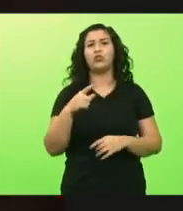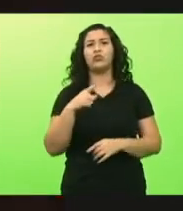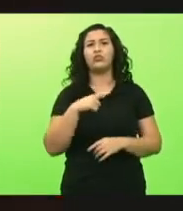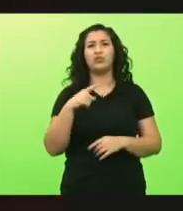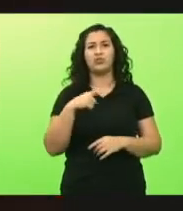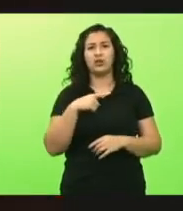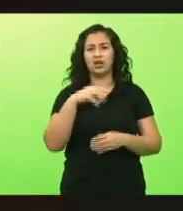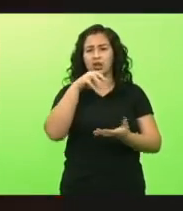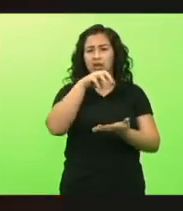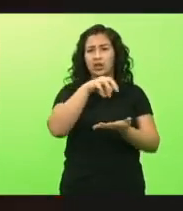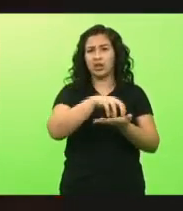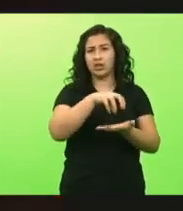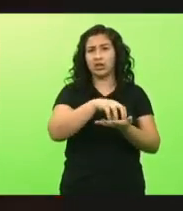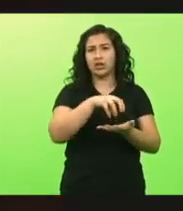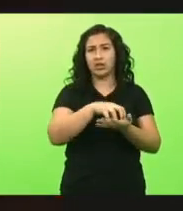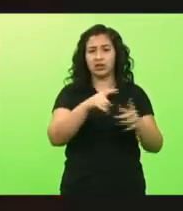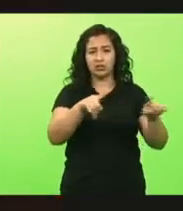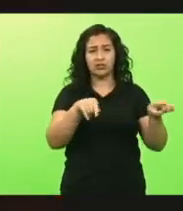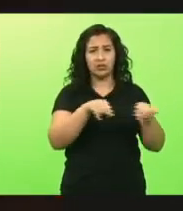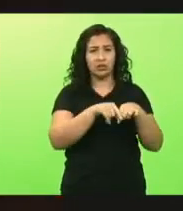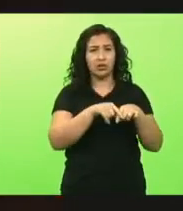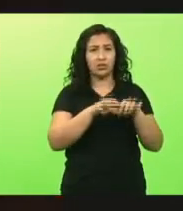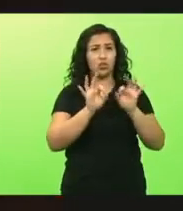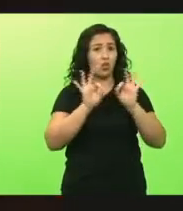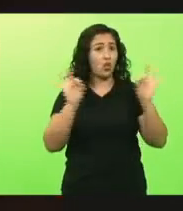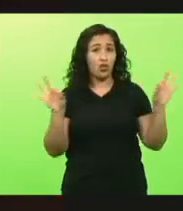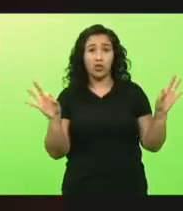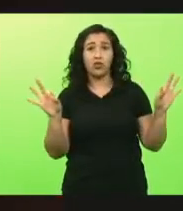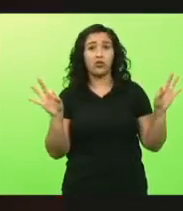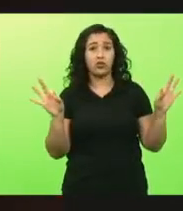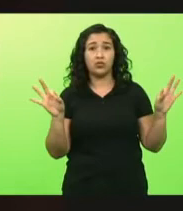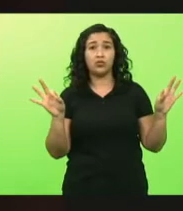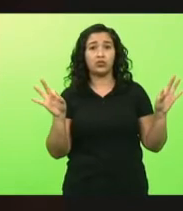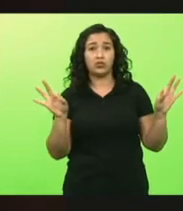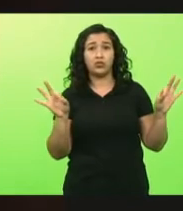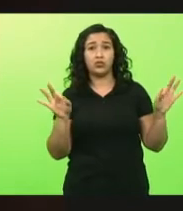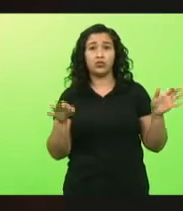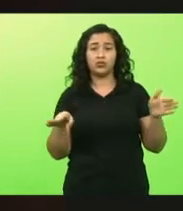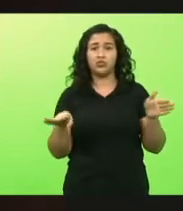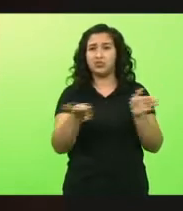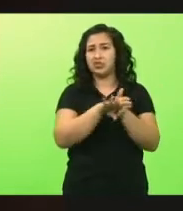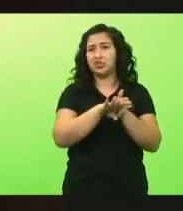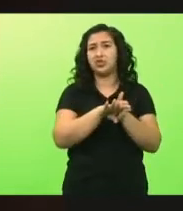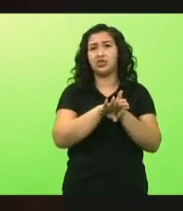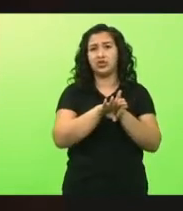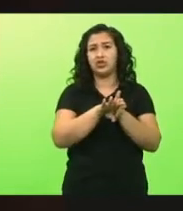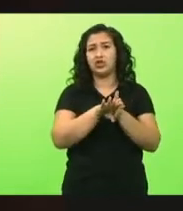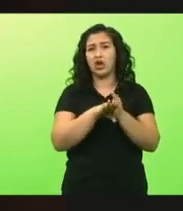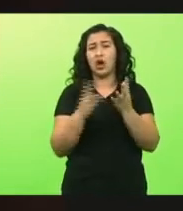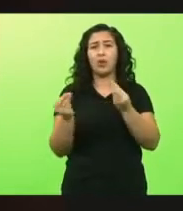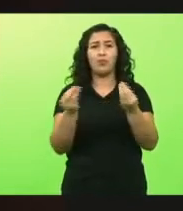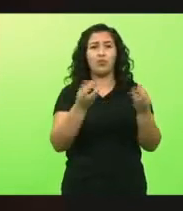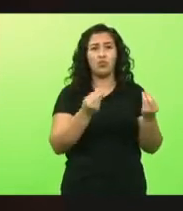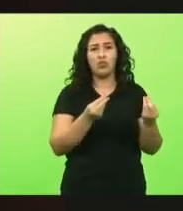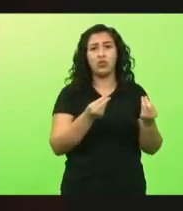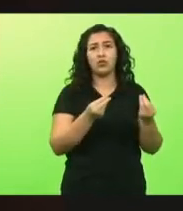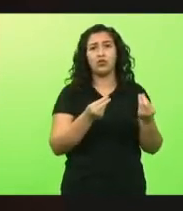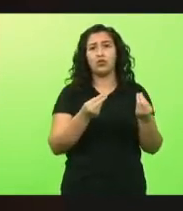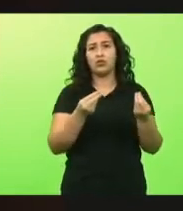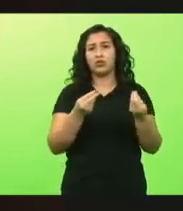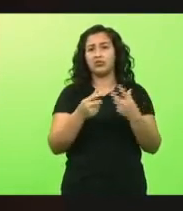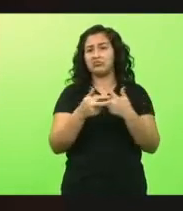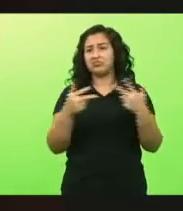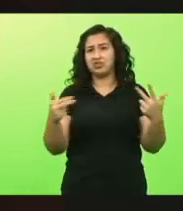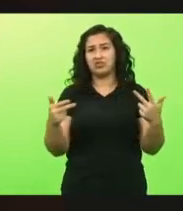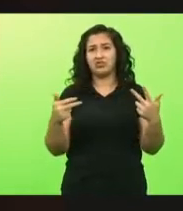dentro de uma área estritamente privilegiada para a chegada tanto de mercadorias embarcadas por via